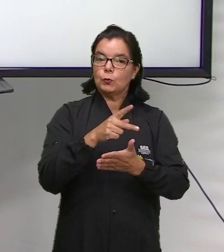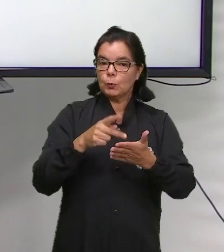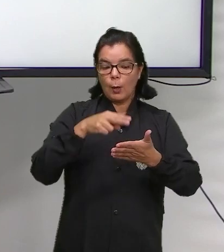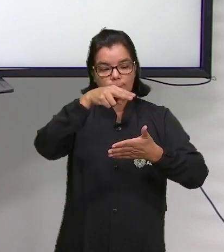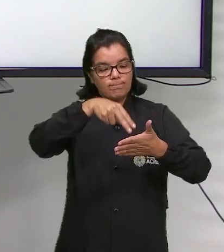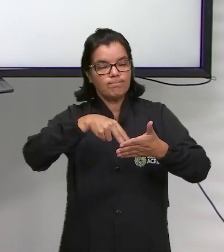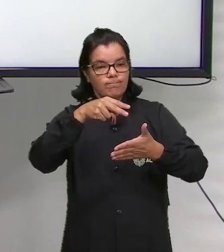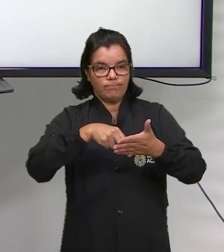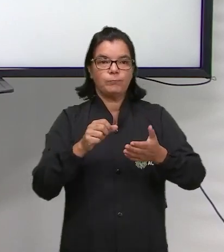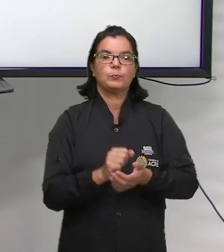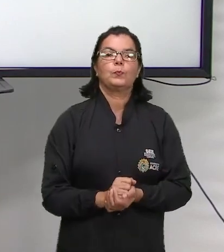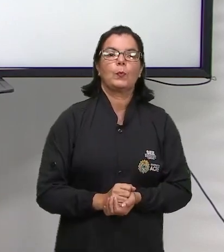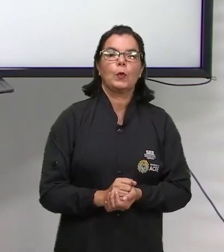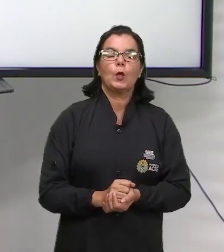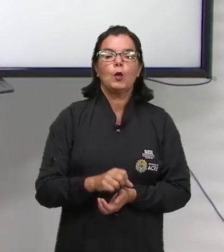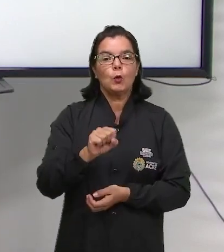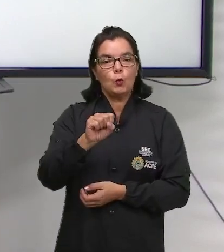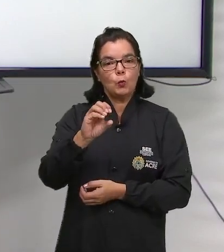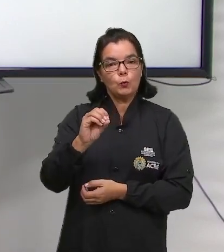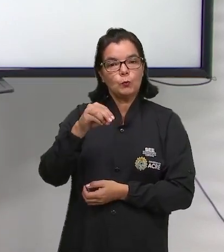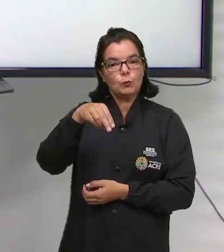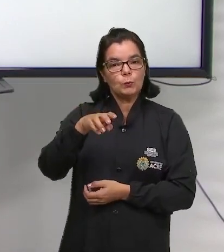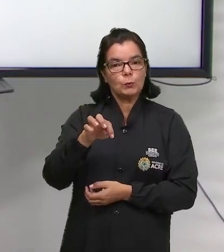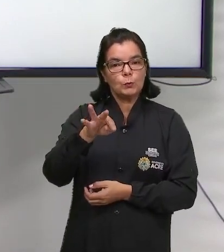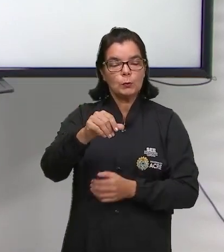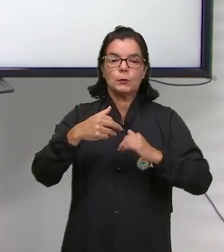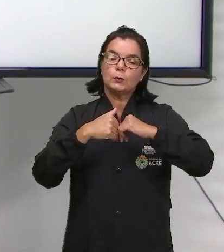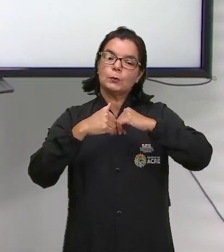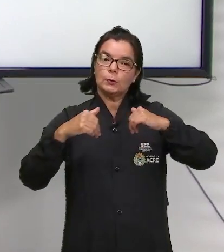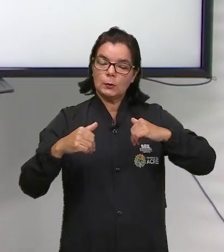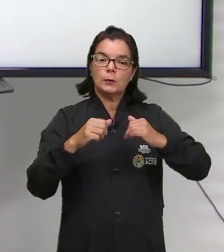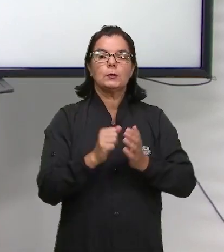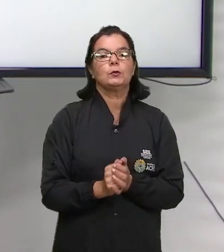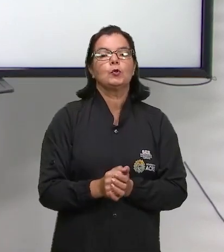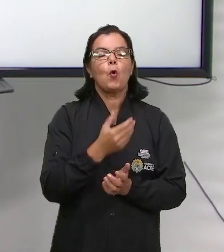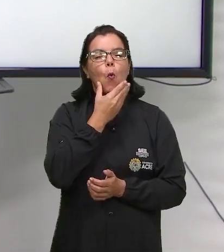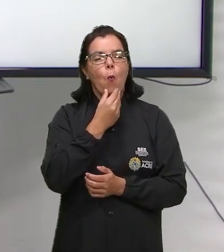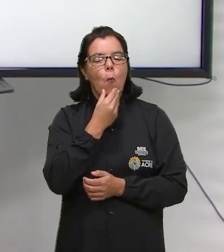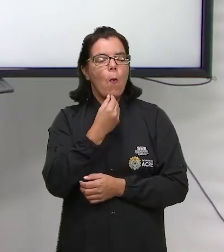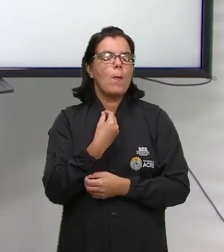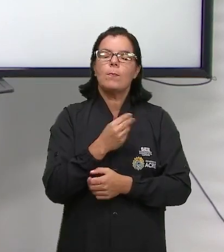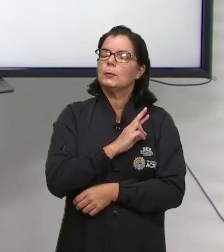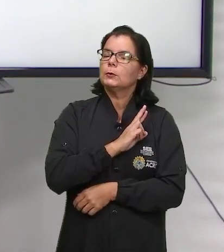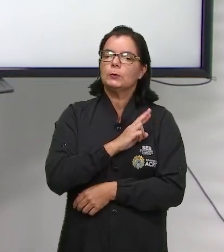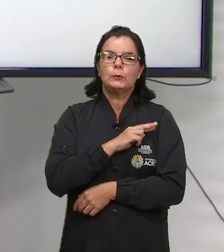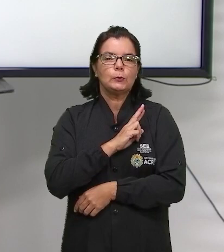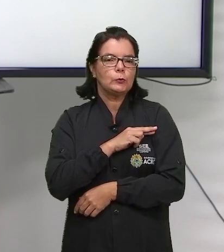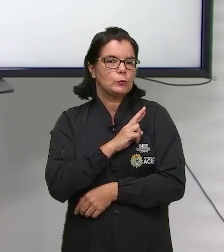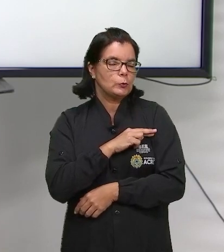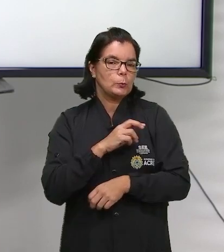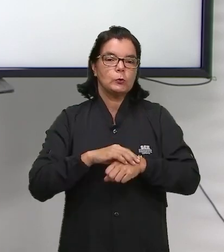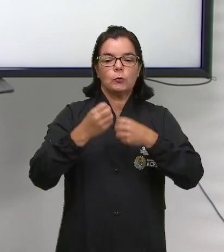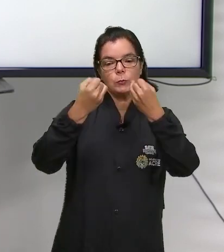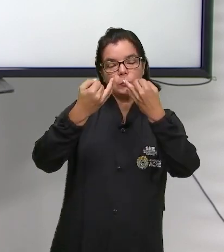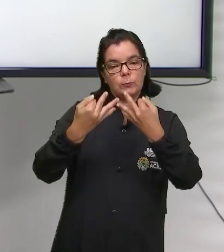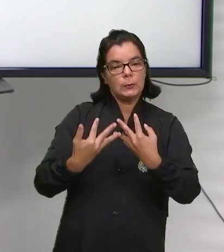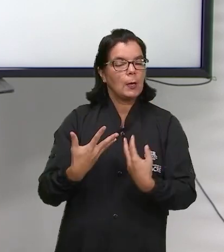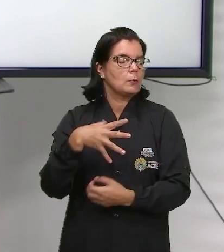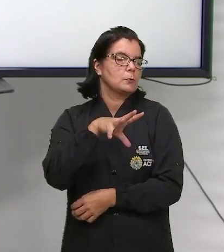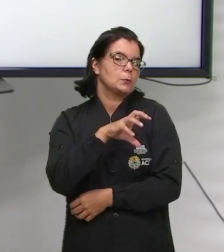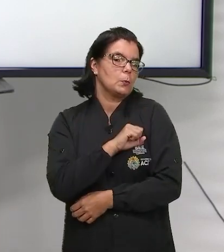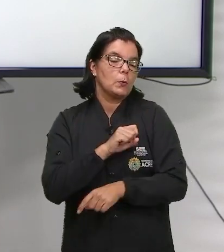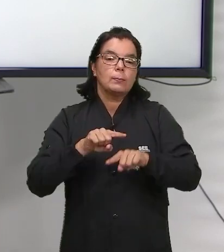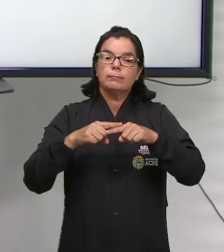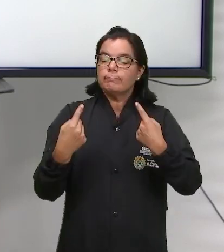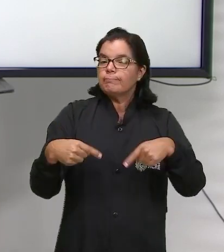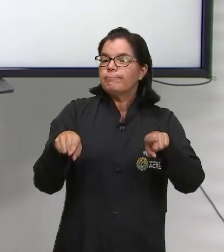Vinícius de Moraes, que é chamado de Soneto de Separação. O Vinícius ele era um homem muito romântico, né? Ele vai ter muitos sonetos que falem sobre o amor, mas também